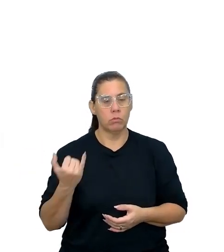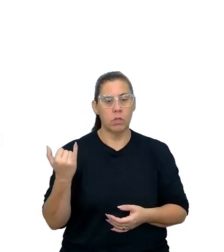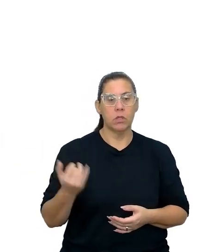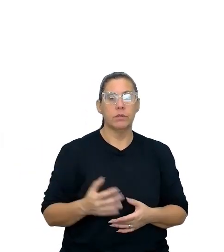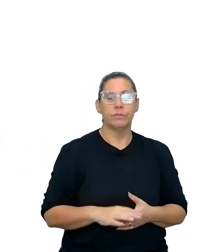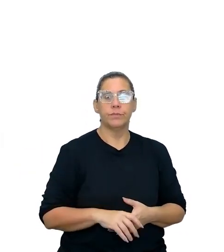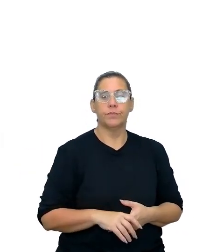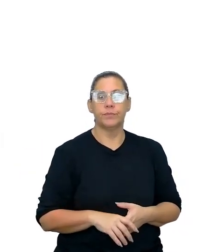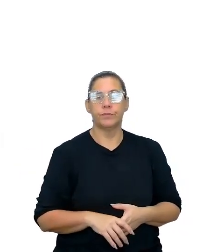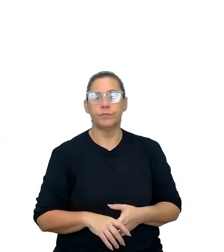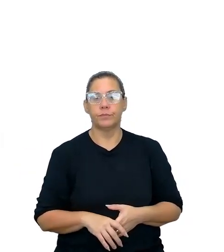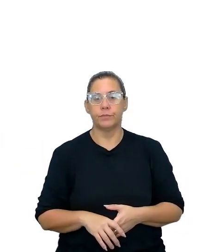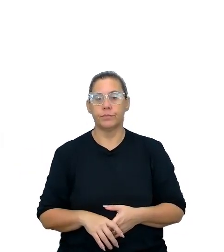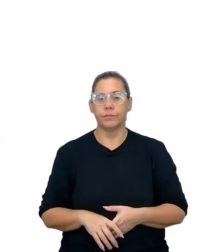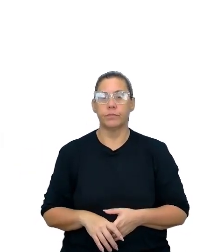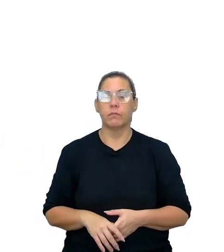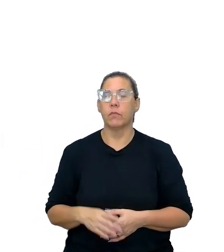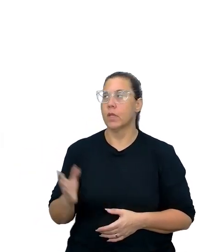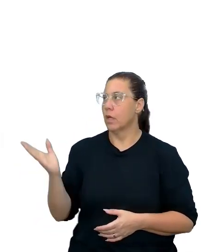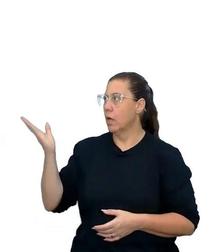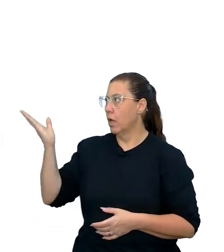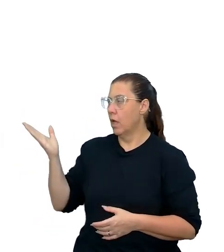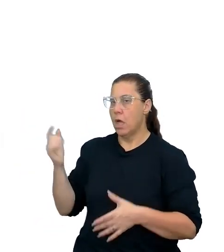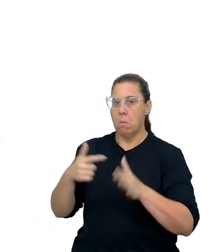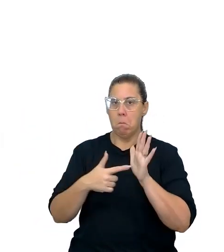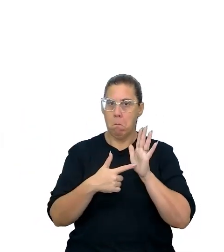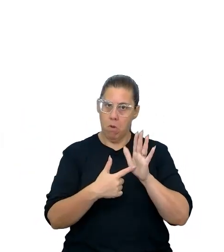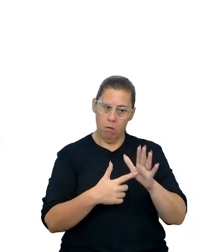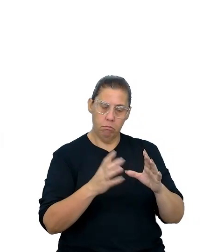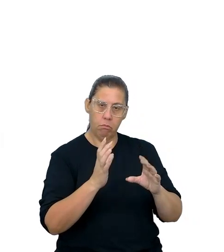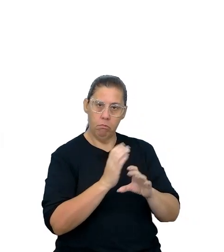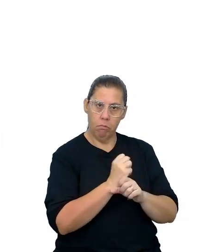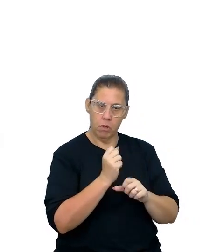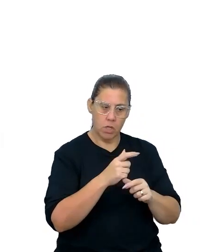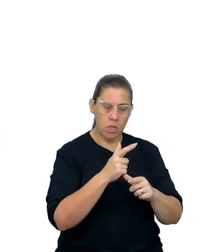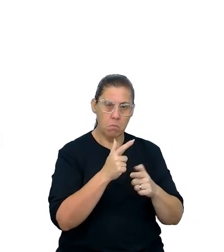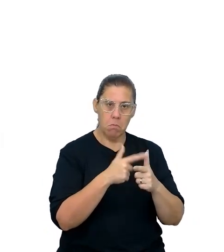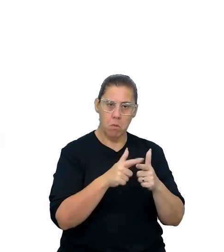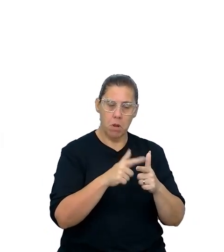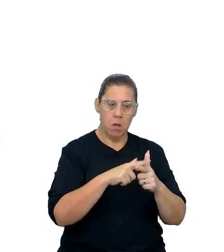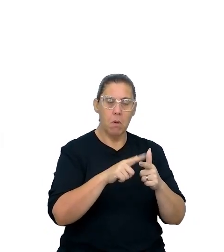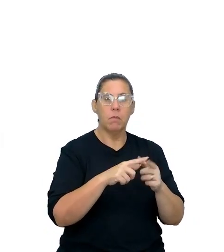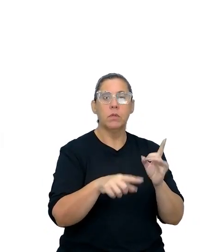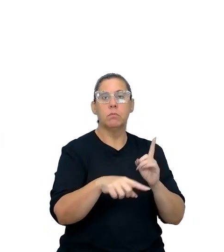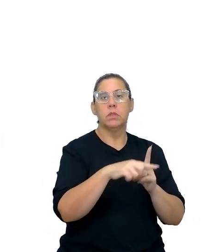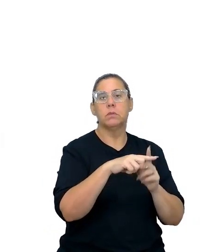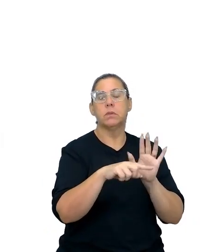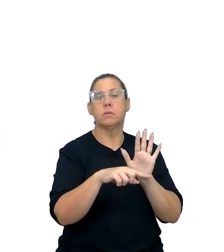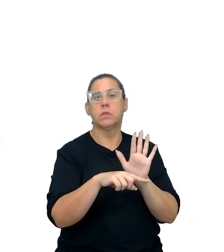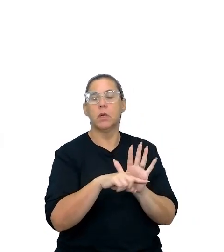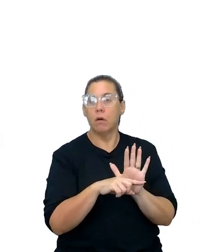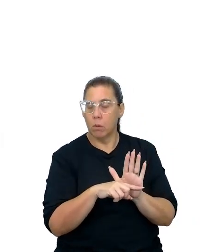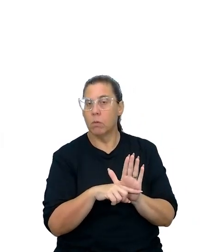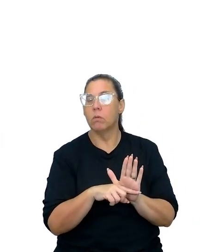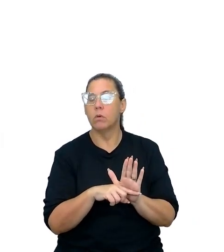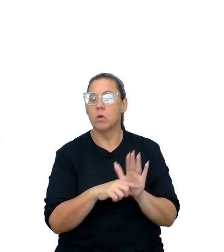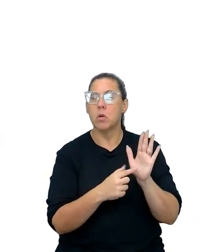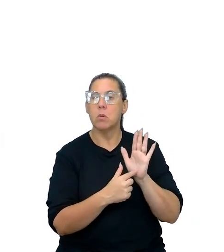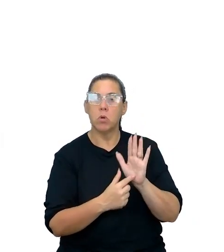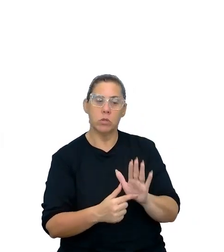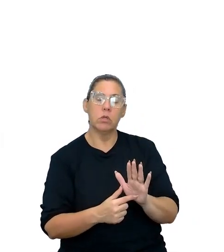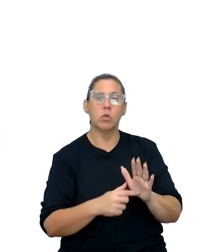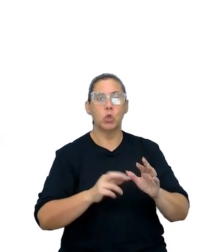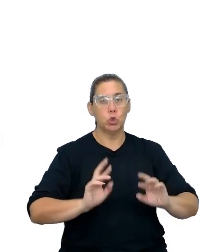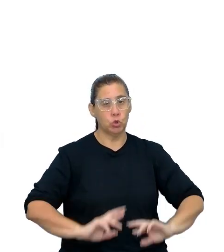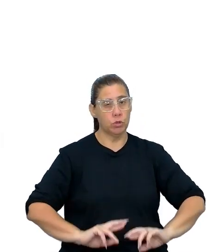EF01MA08, essa habilidade, ela aborda a resolução, né, de problemas de adição e de subtração, né, trazendo